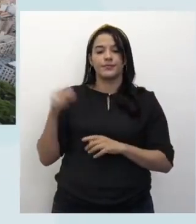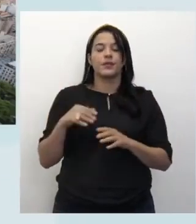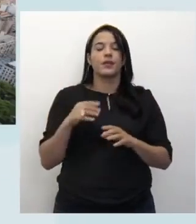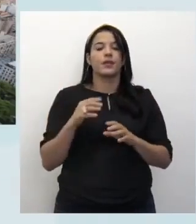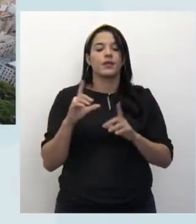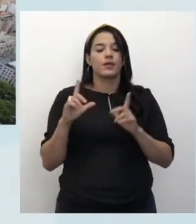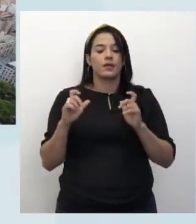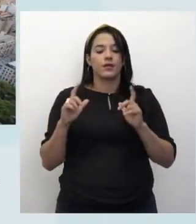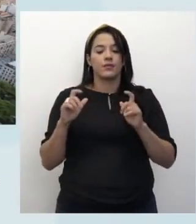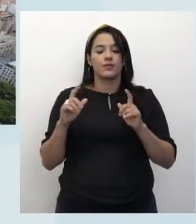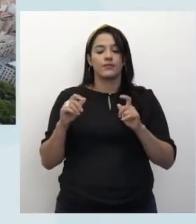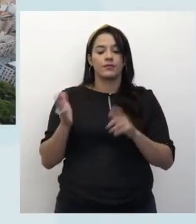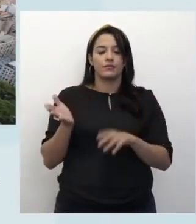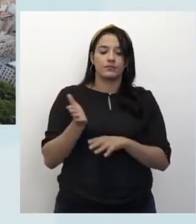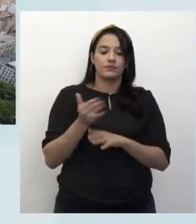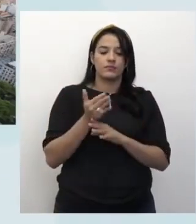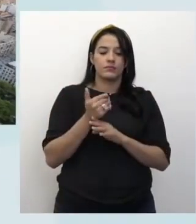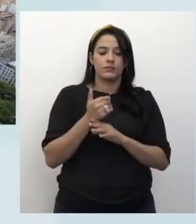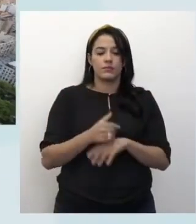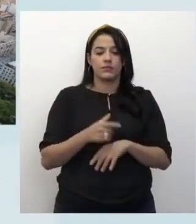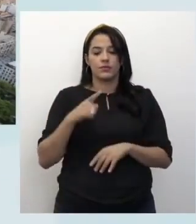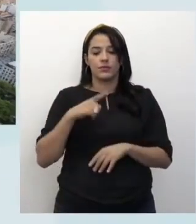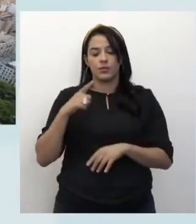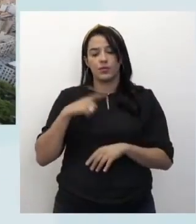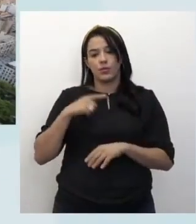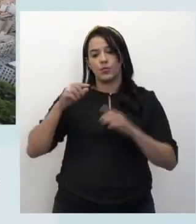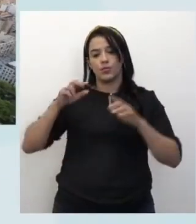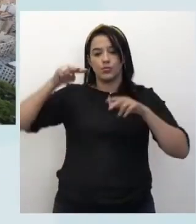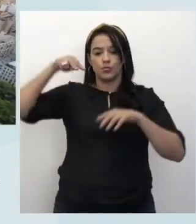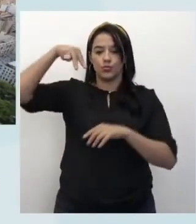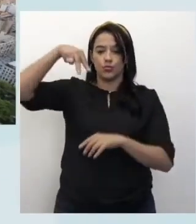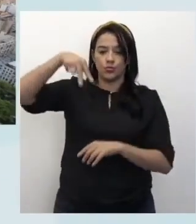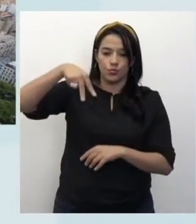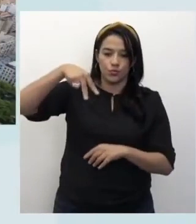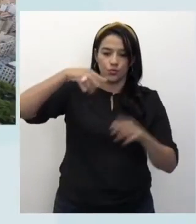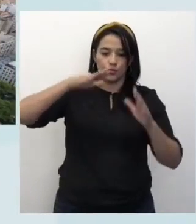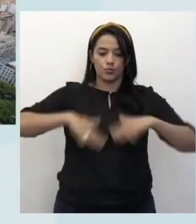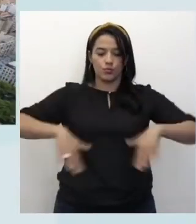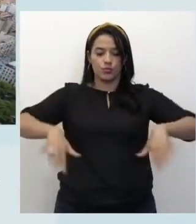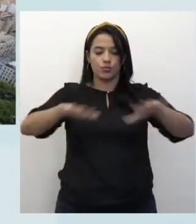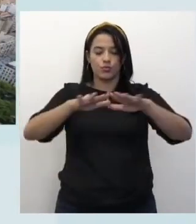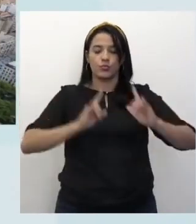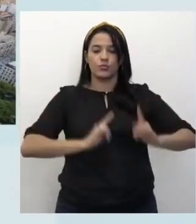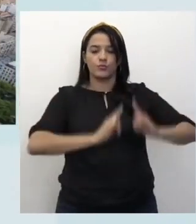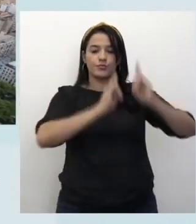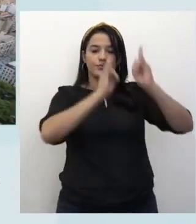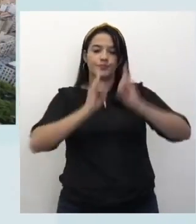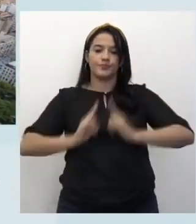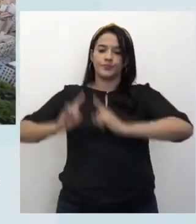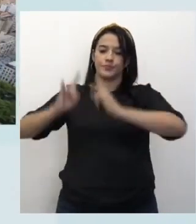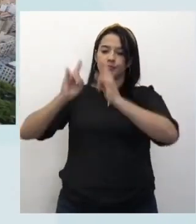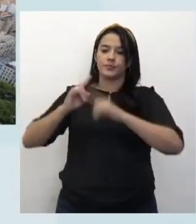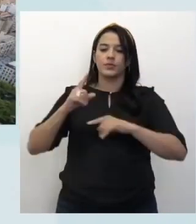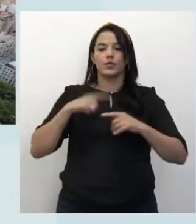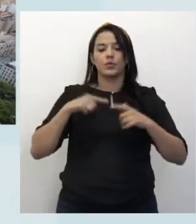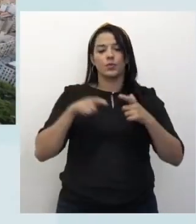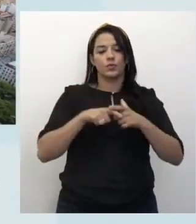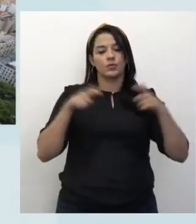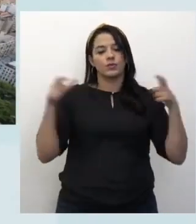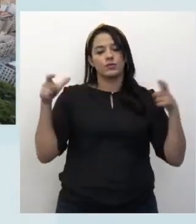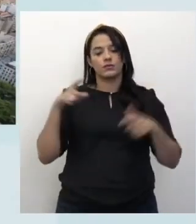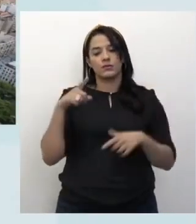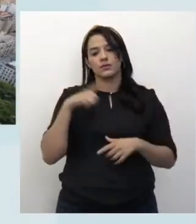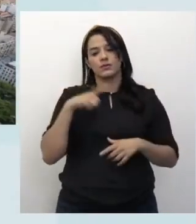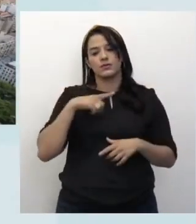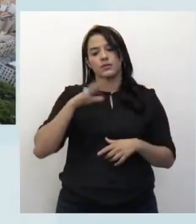da Sé, e quando a gente vê uma imagem do alto, né, grandes edifícios, né, os espigões, e o crescimento que acontece aí